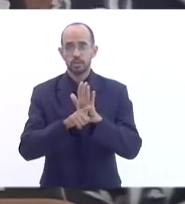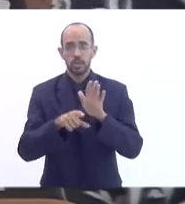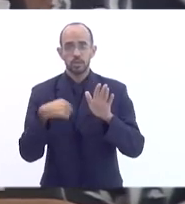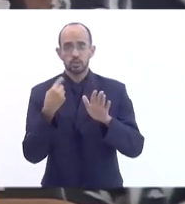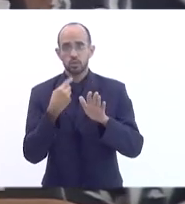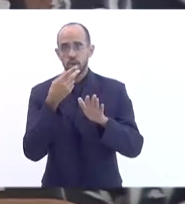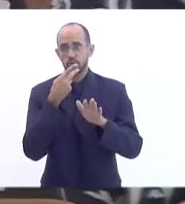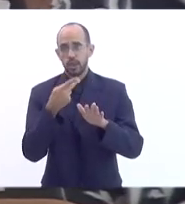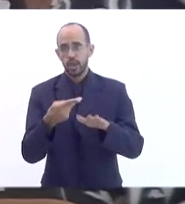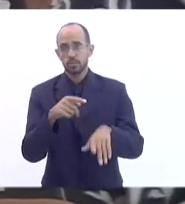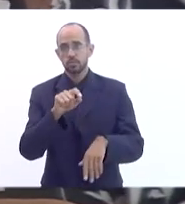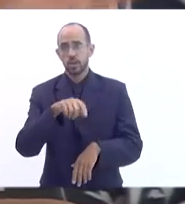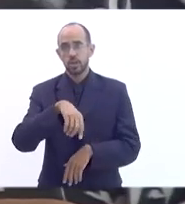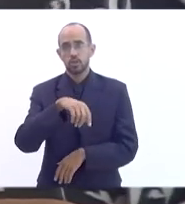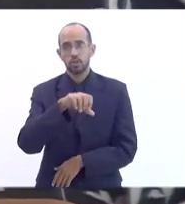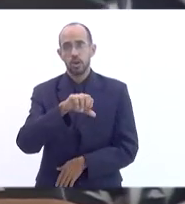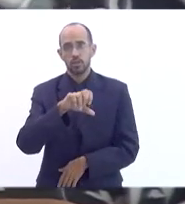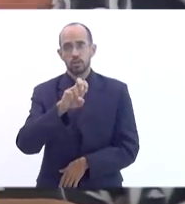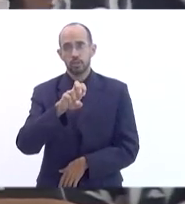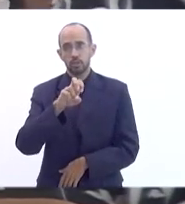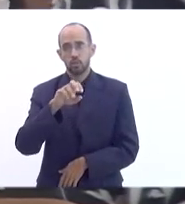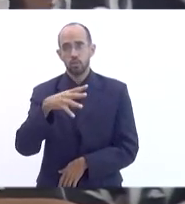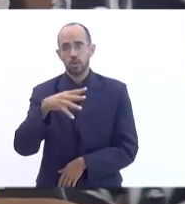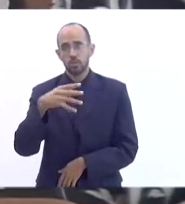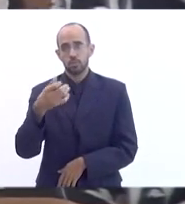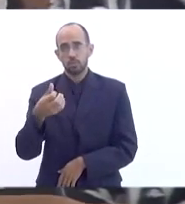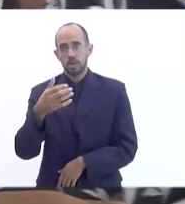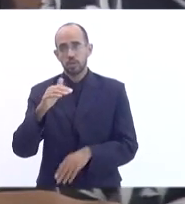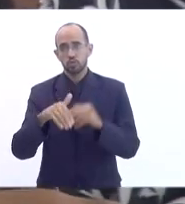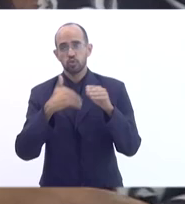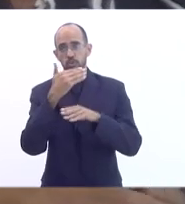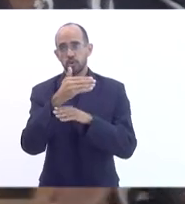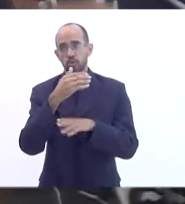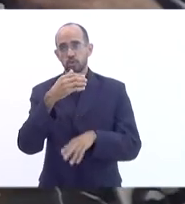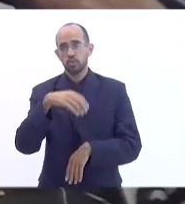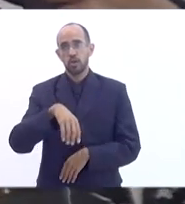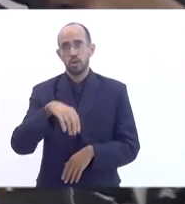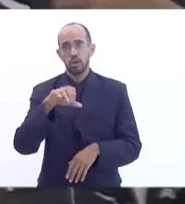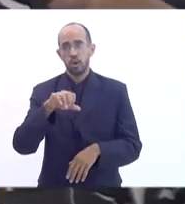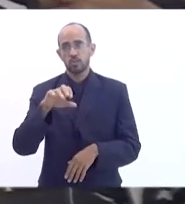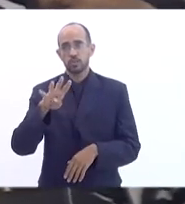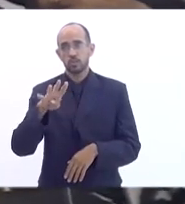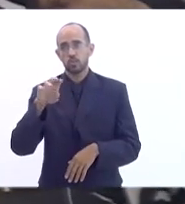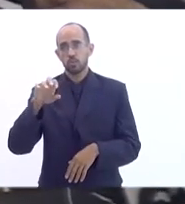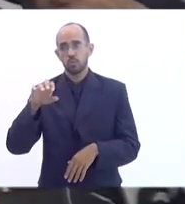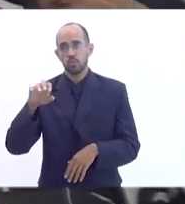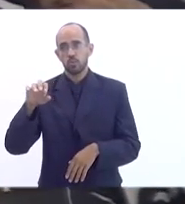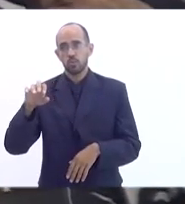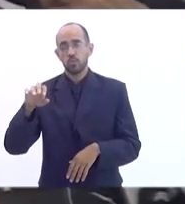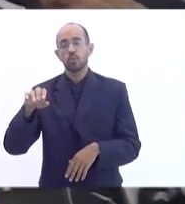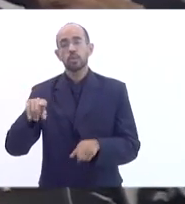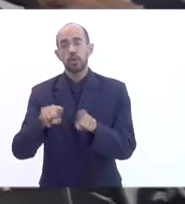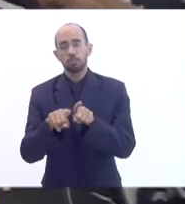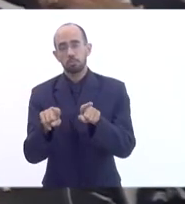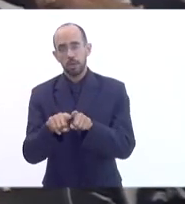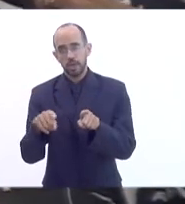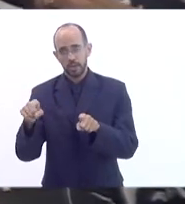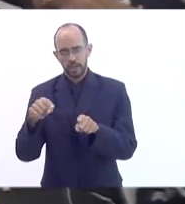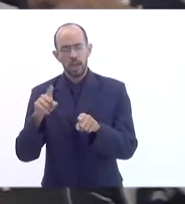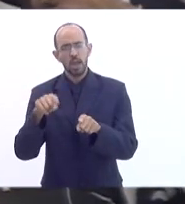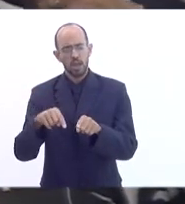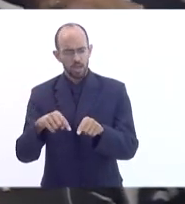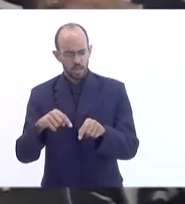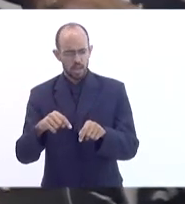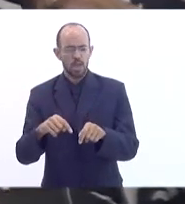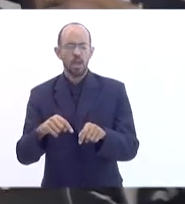tanto 19546 e sobretudo é 9494 elas são de caráter autorizativo são grandes ganhos todos tiveram aqui conosco